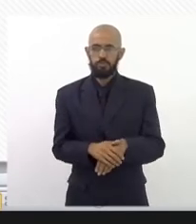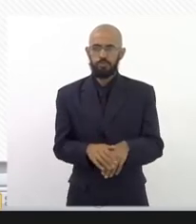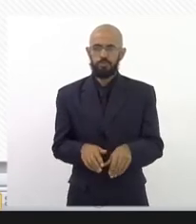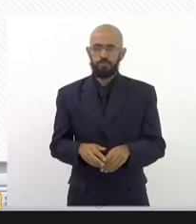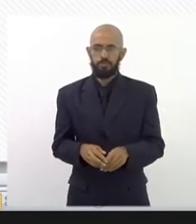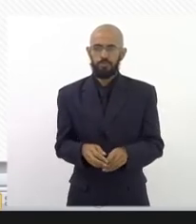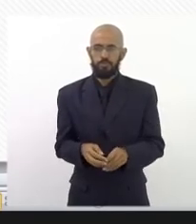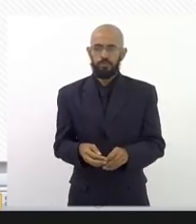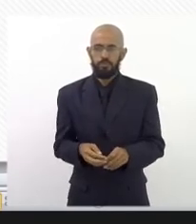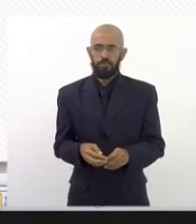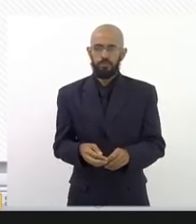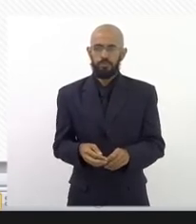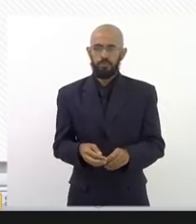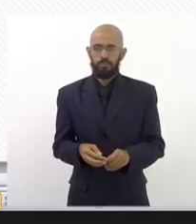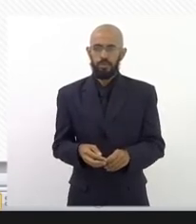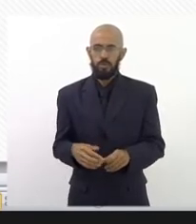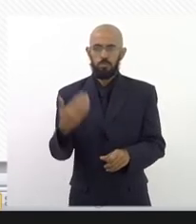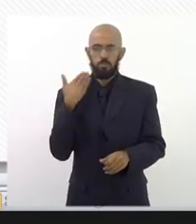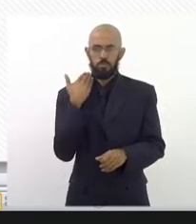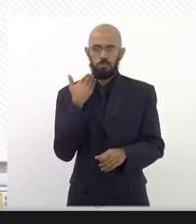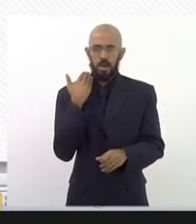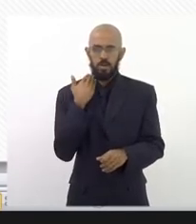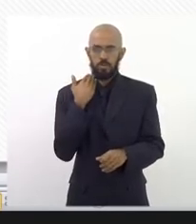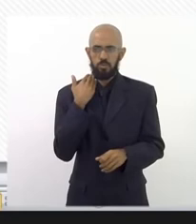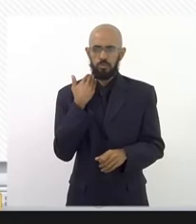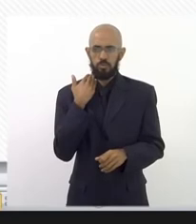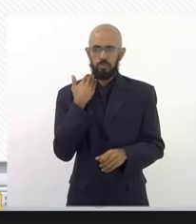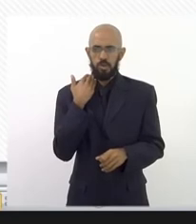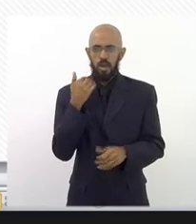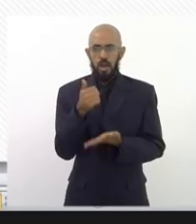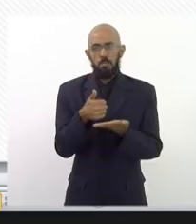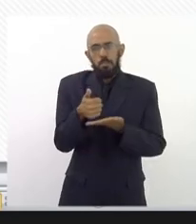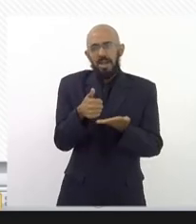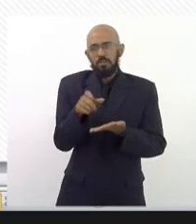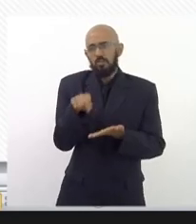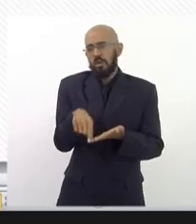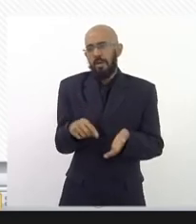bancos privados, né? Basicamente é tudo União, né?